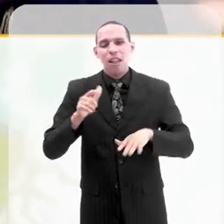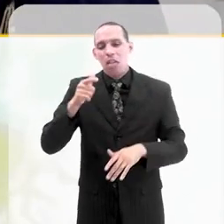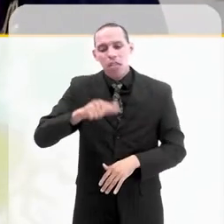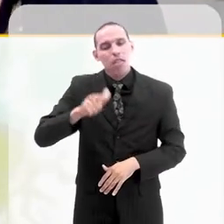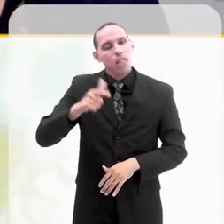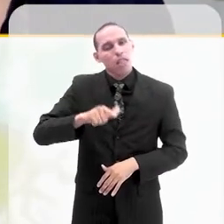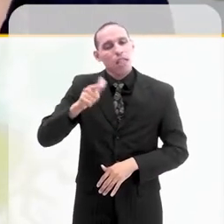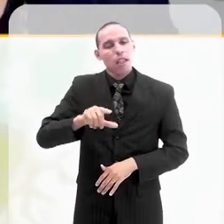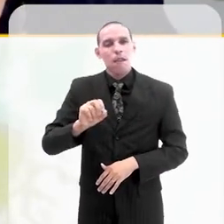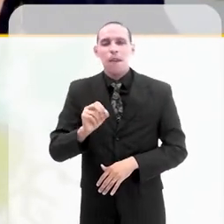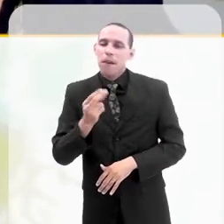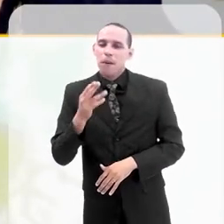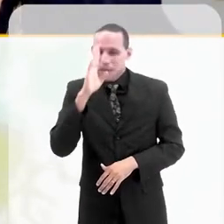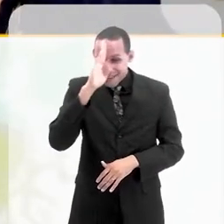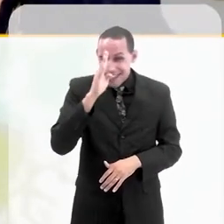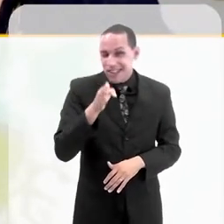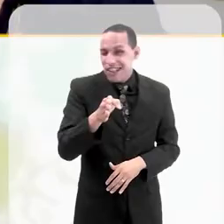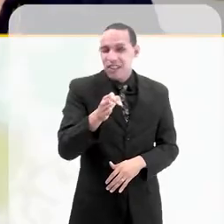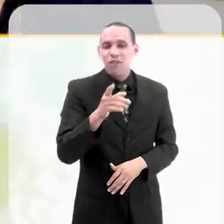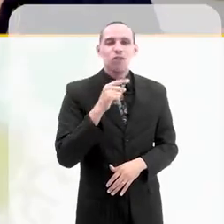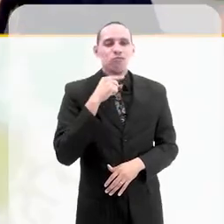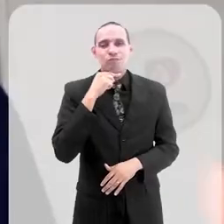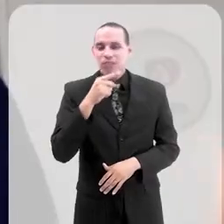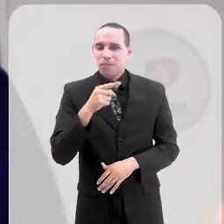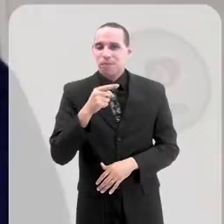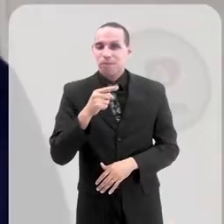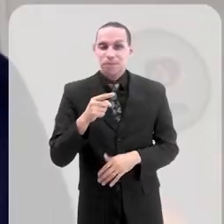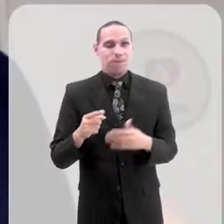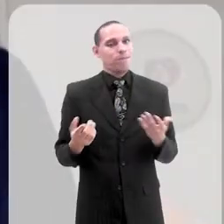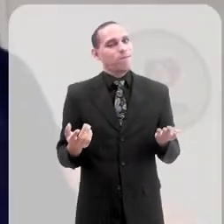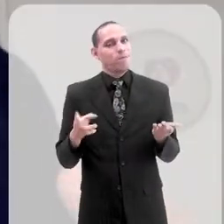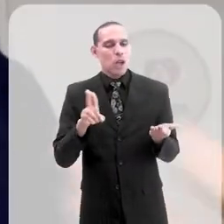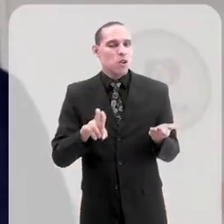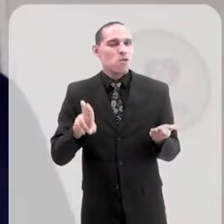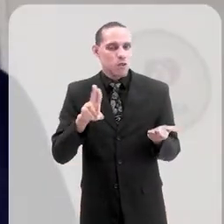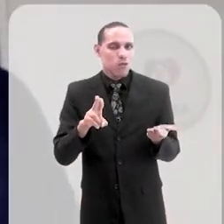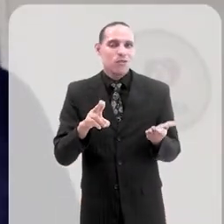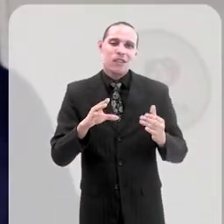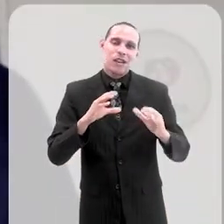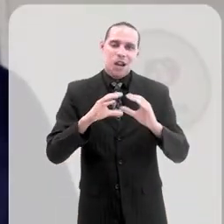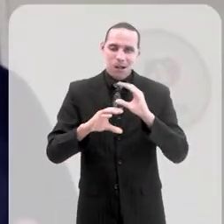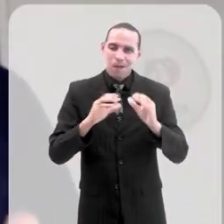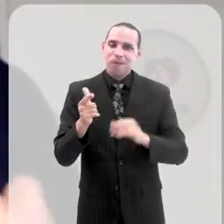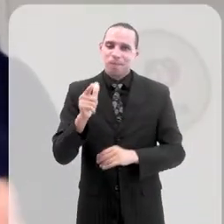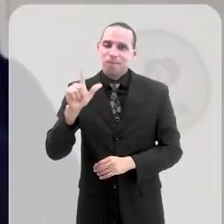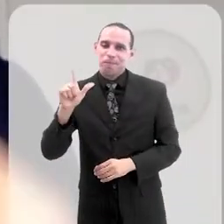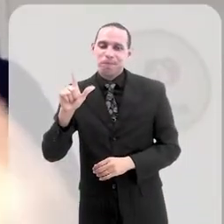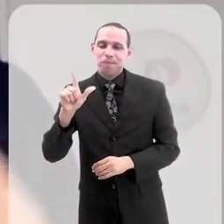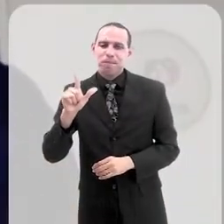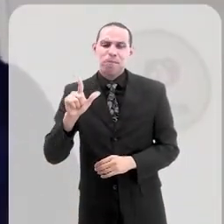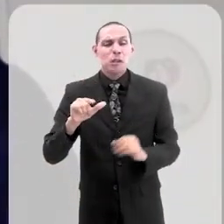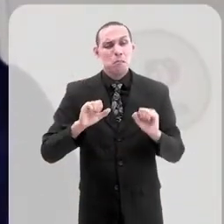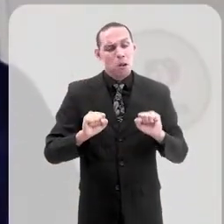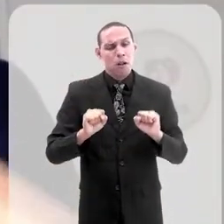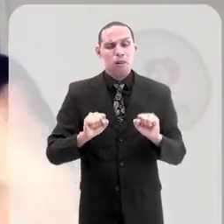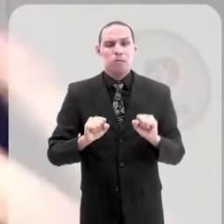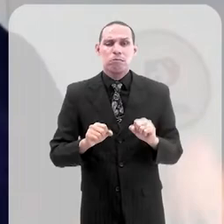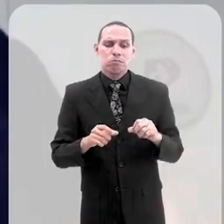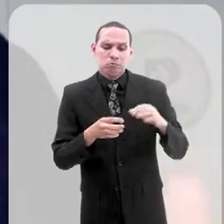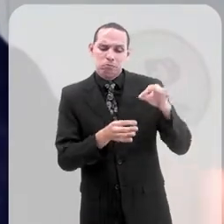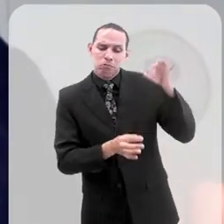não conseguem ir direto ao assunto. Aí a gente usa a comunicação alternativa, que podem